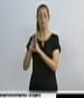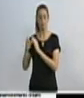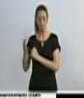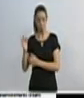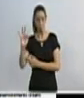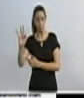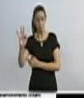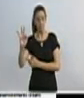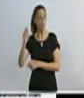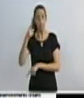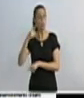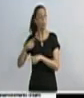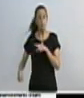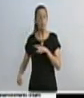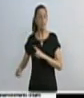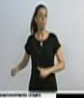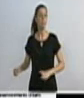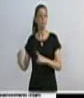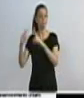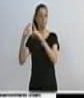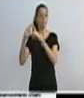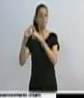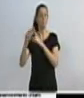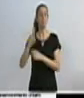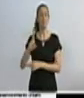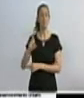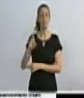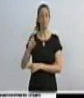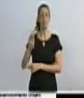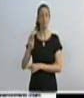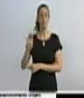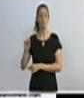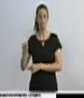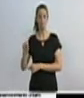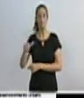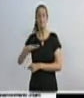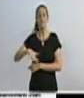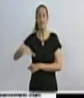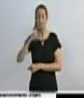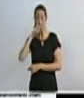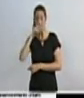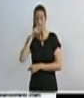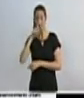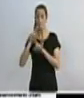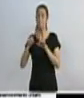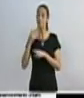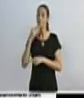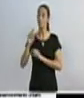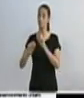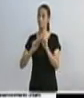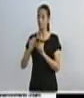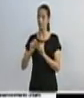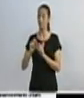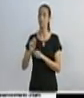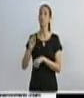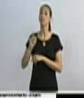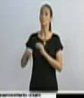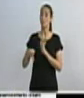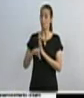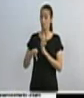ela não proíbe a instalação de RBs em área crítica, mas pede Cabe ao órgão regulador federal